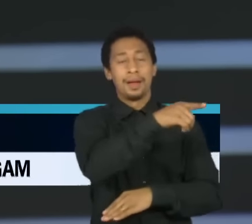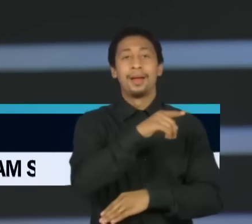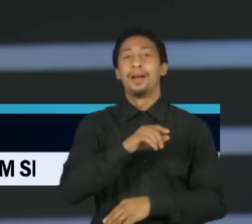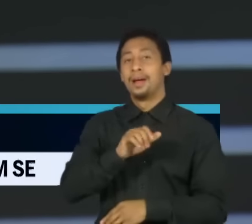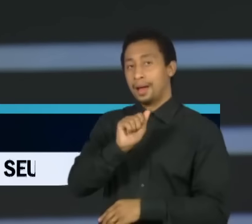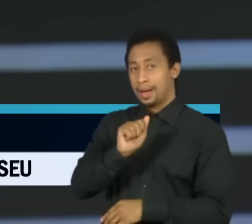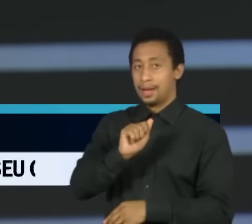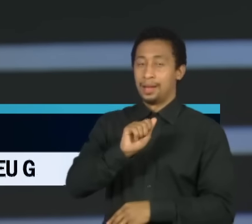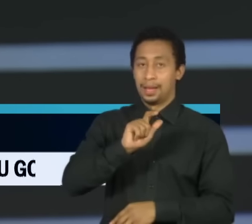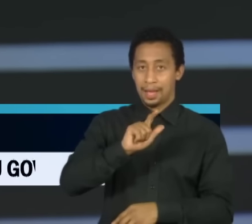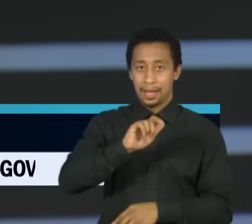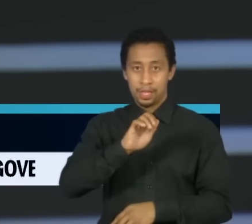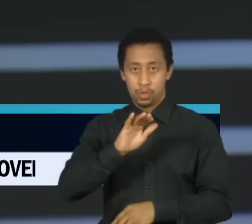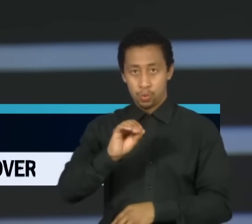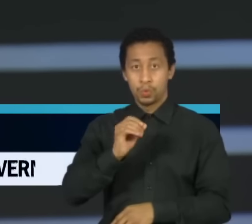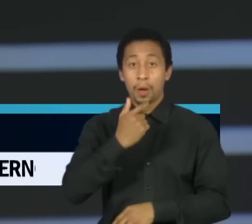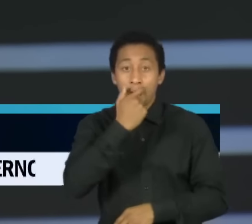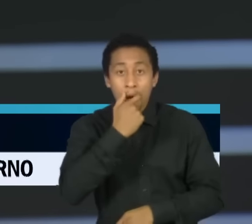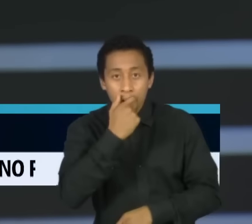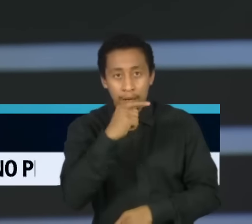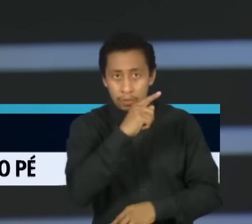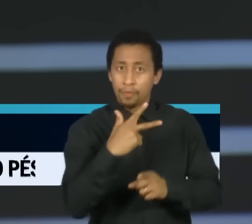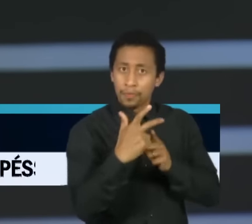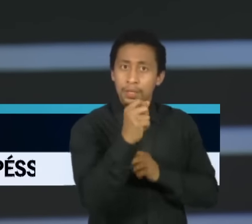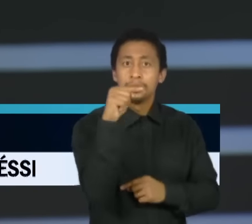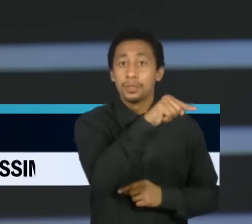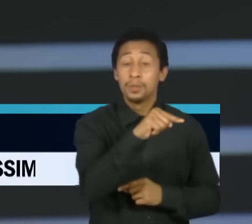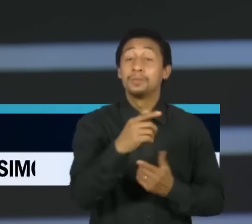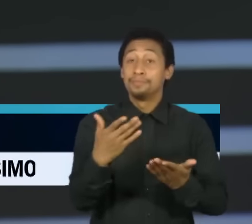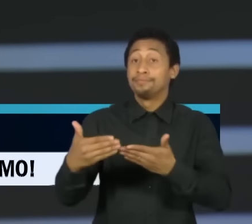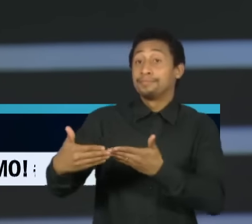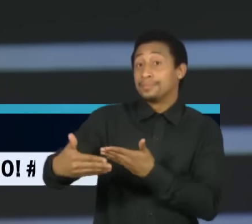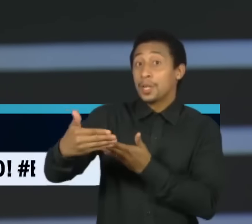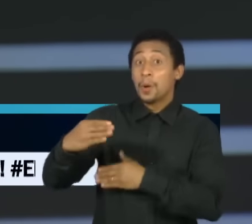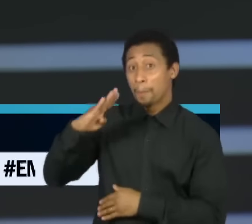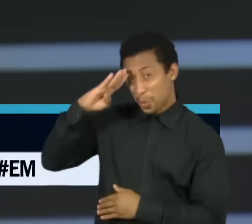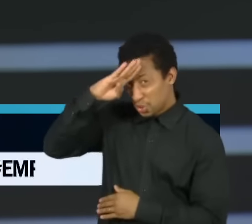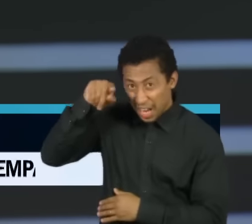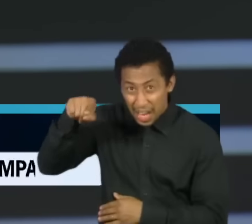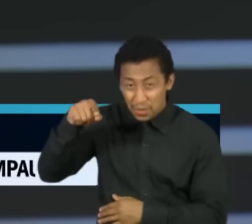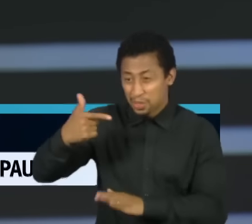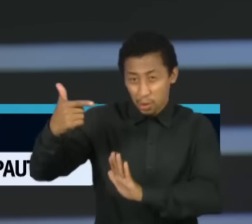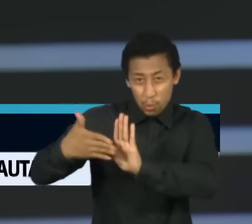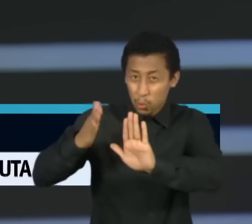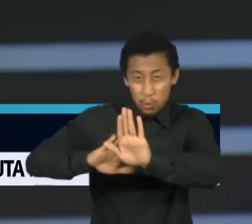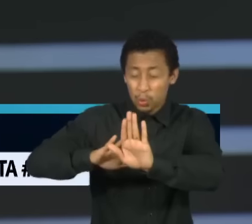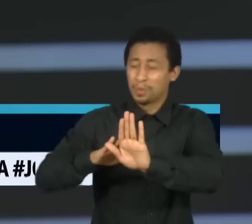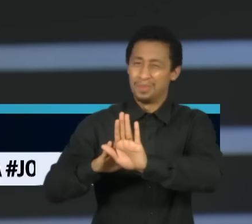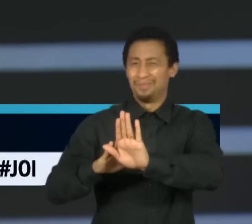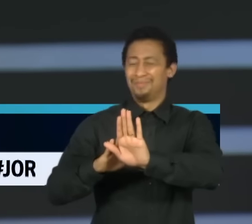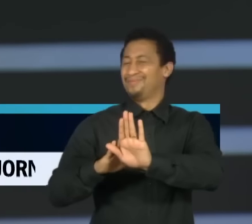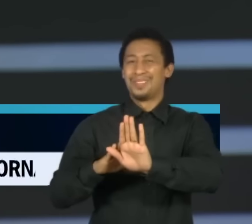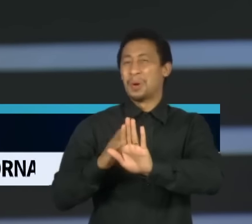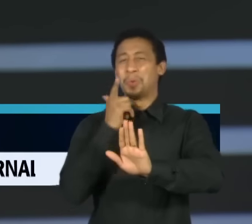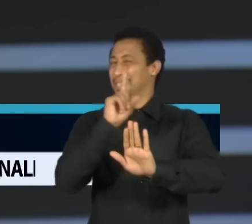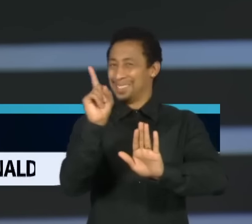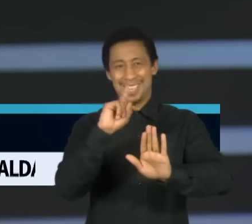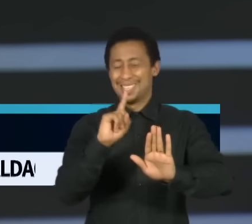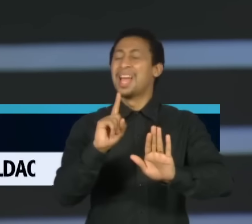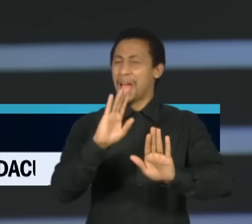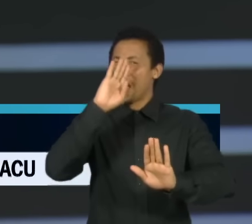cenário presente, que o Bolsonaro dificilmente chegará ao segundo turno. Ele está derretendo muito rapidamente e deverá ser logo, logo abandonado